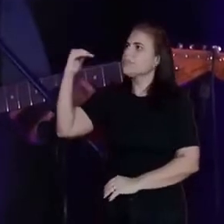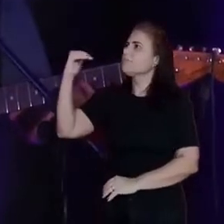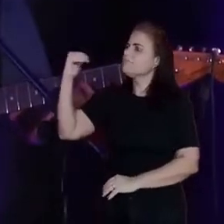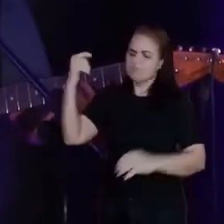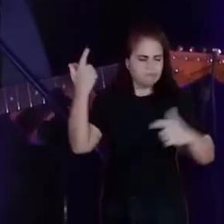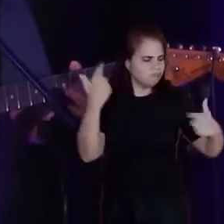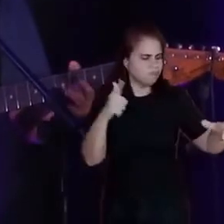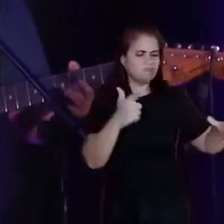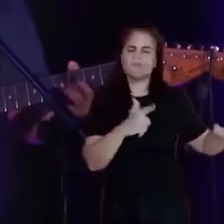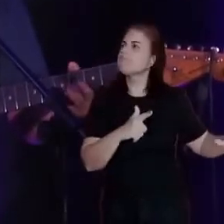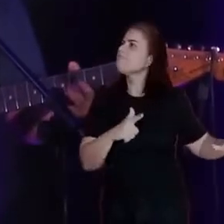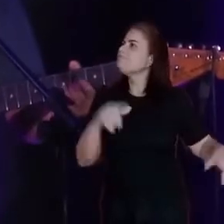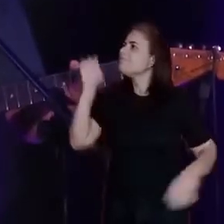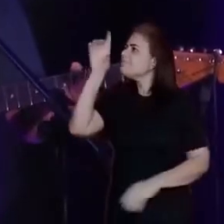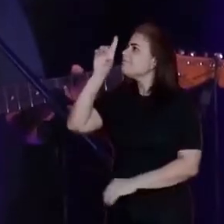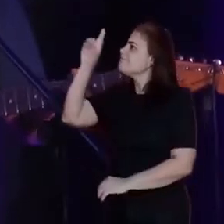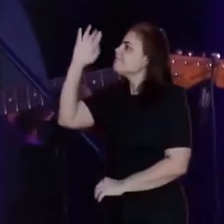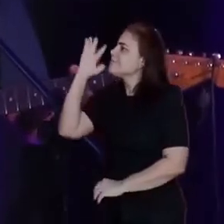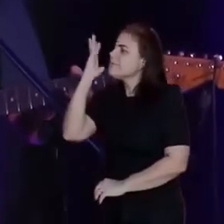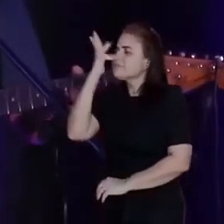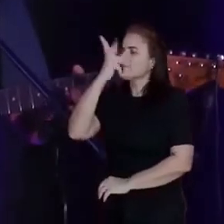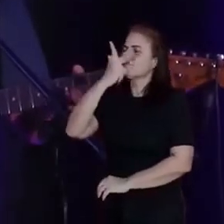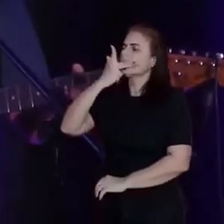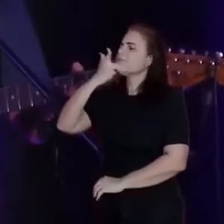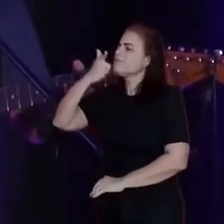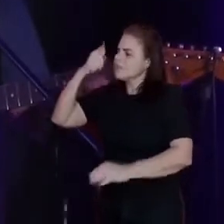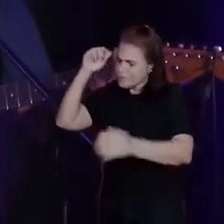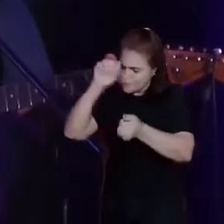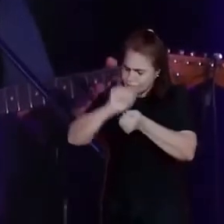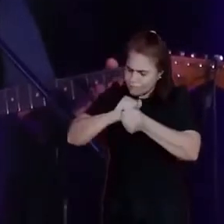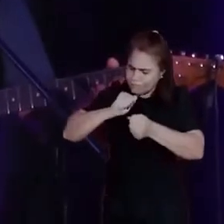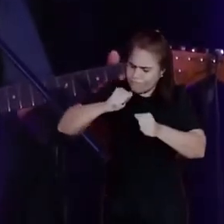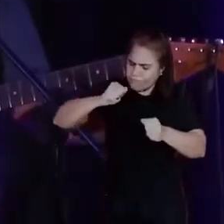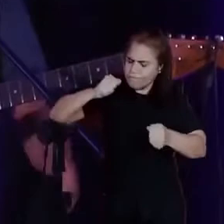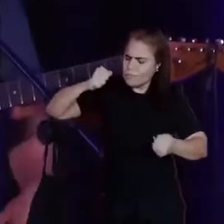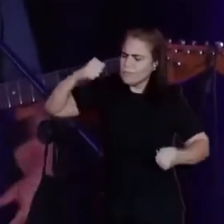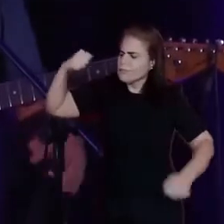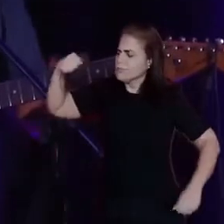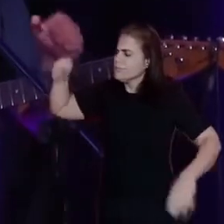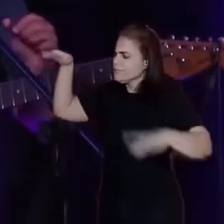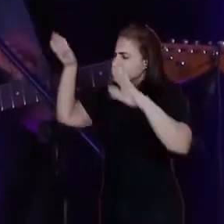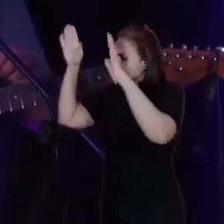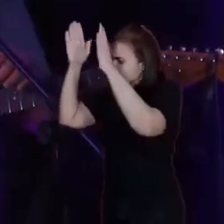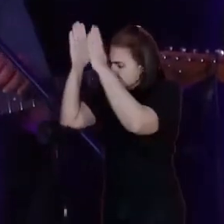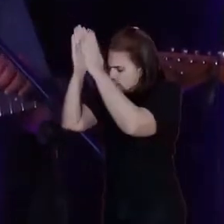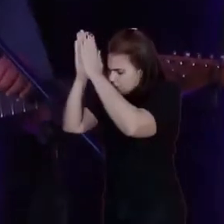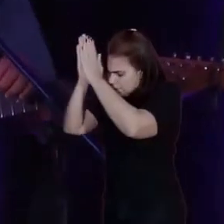senhor tu és grande e nós te adoramos aqui nessa noite senhor